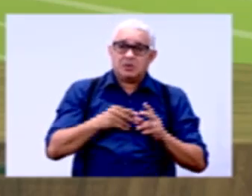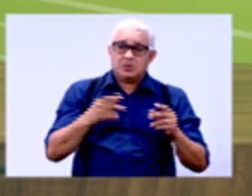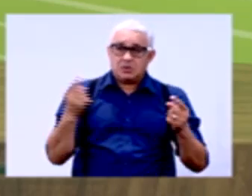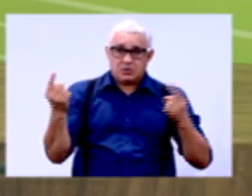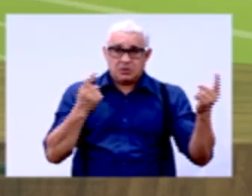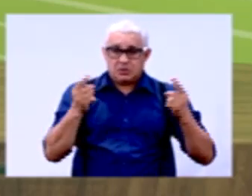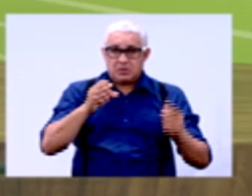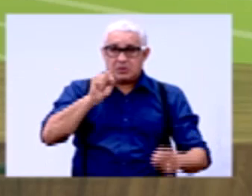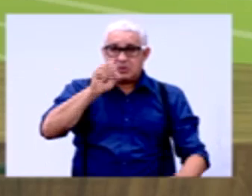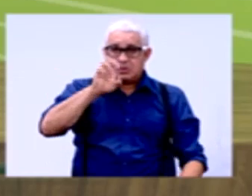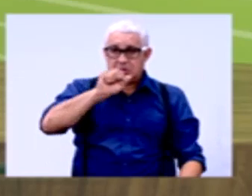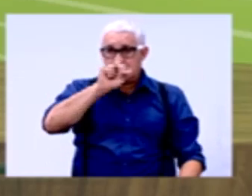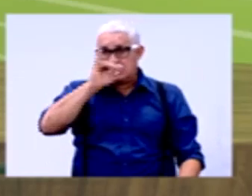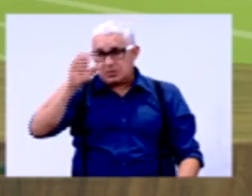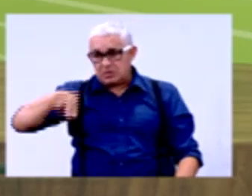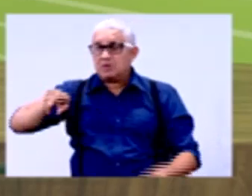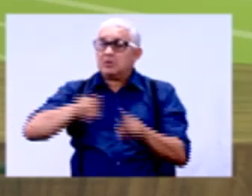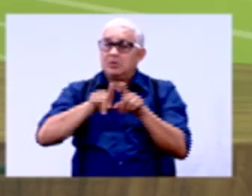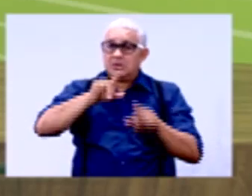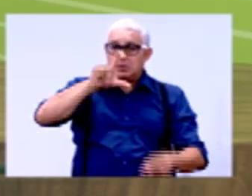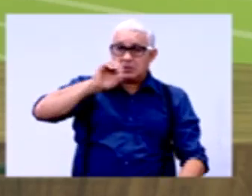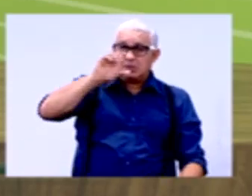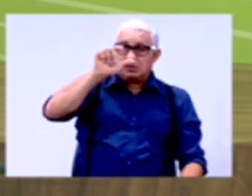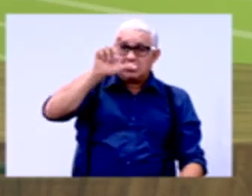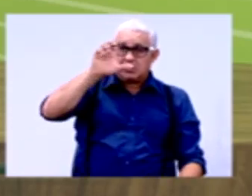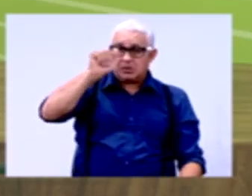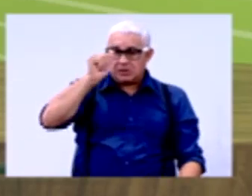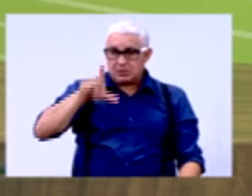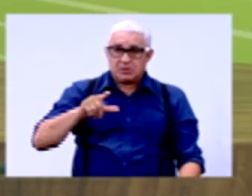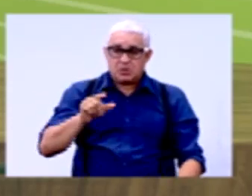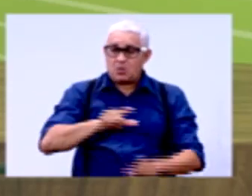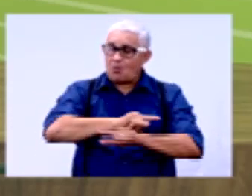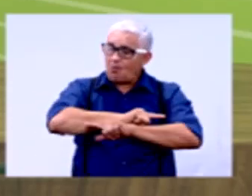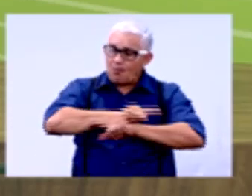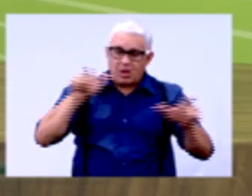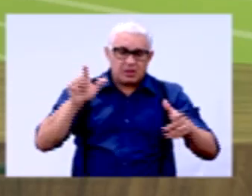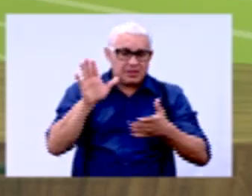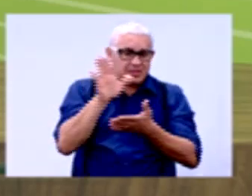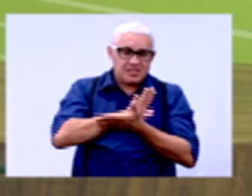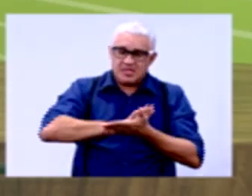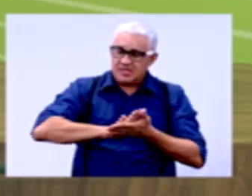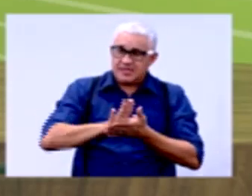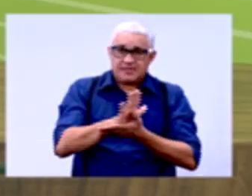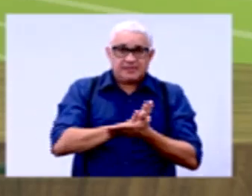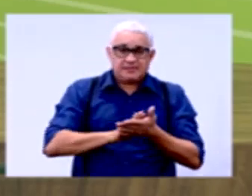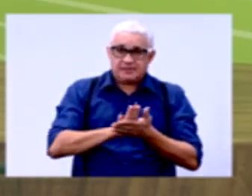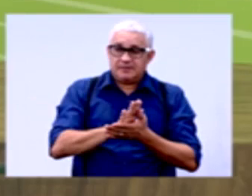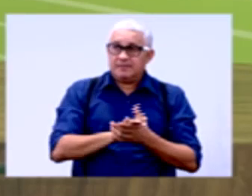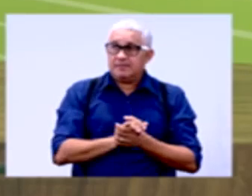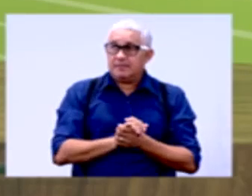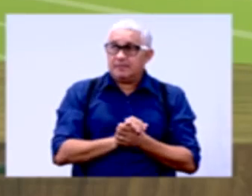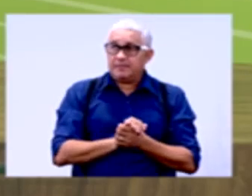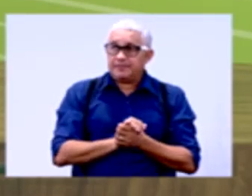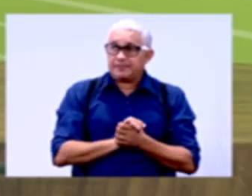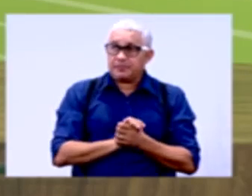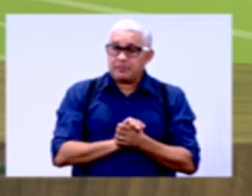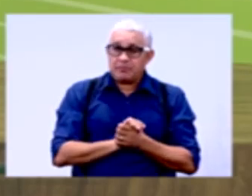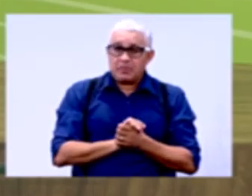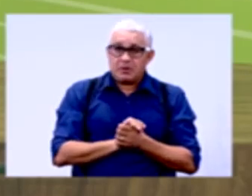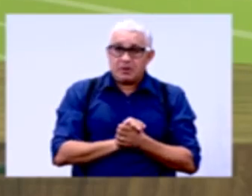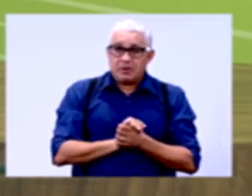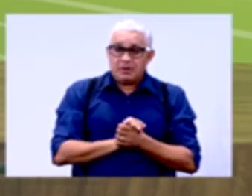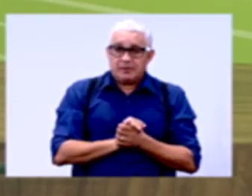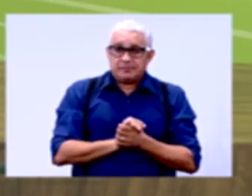local, então não teria mais nenhum item, vamos dizer, associado. Então os